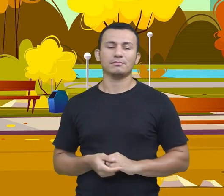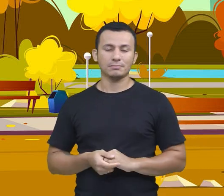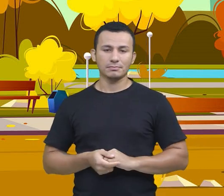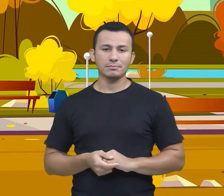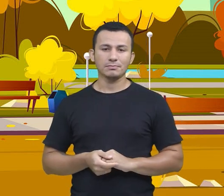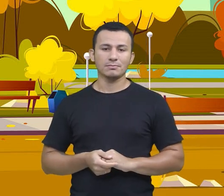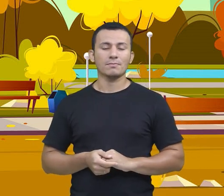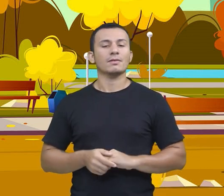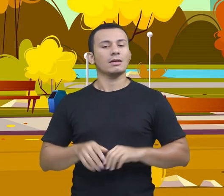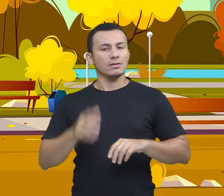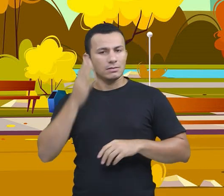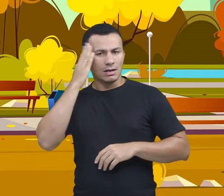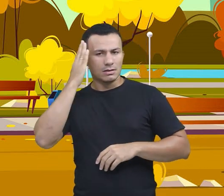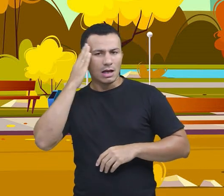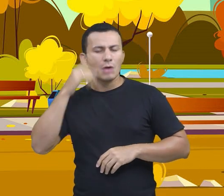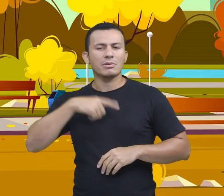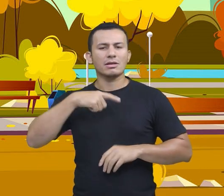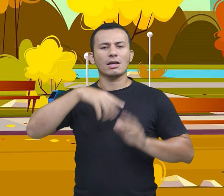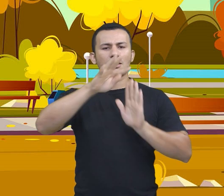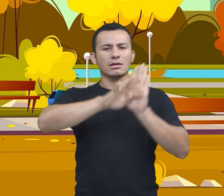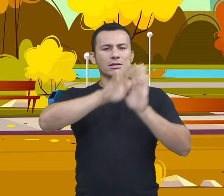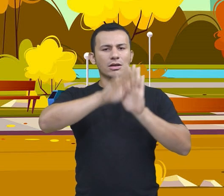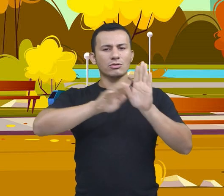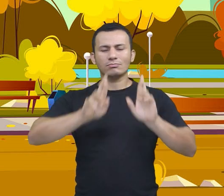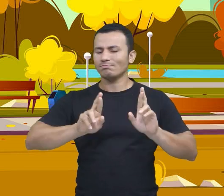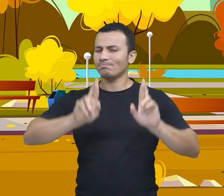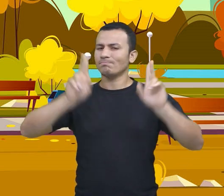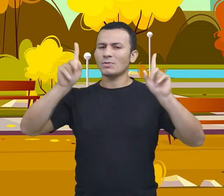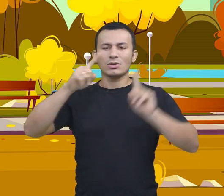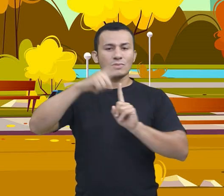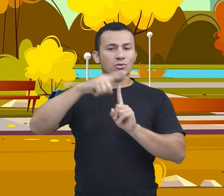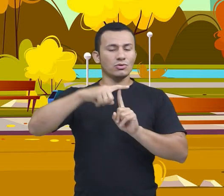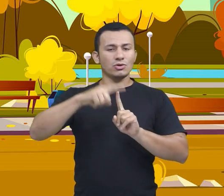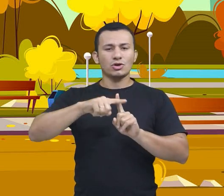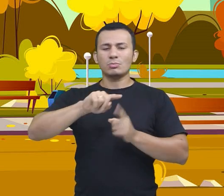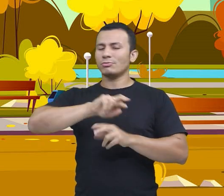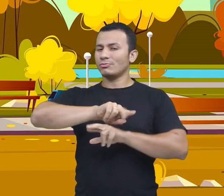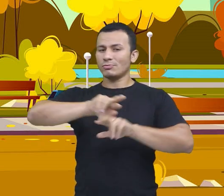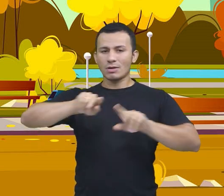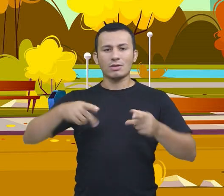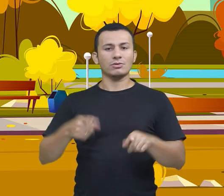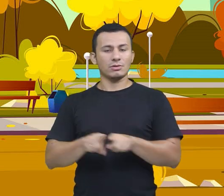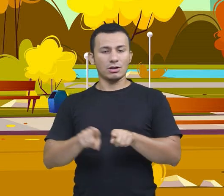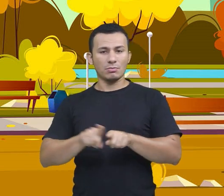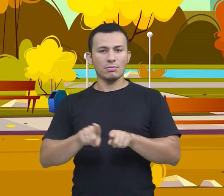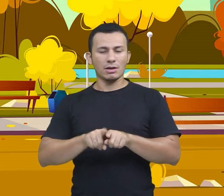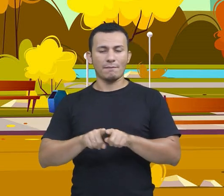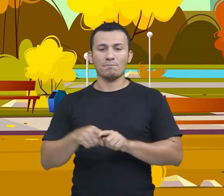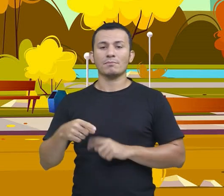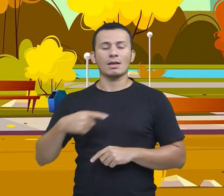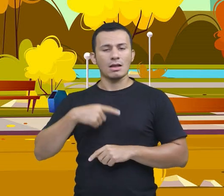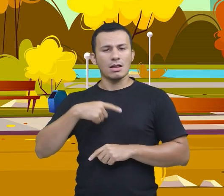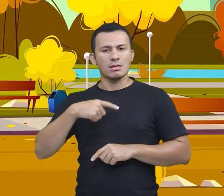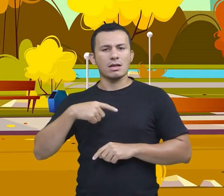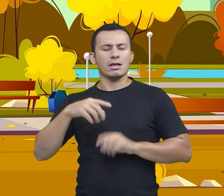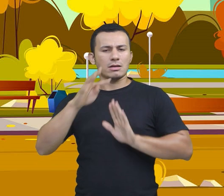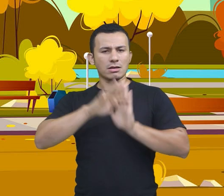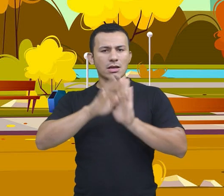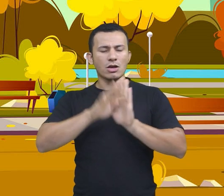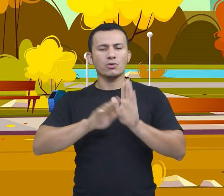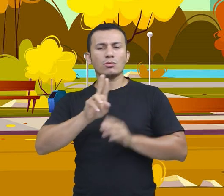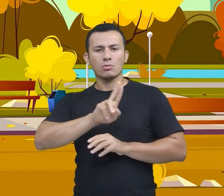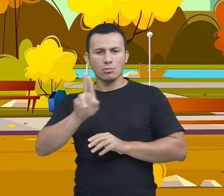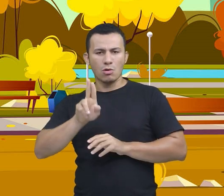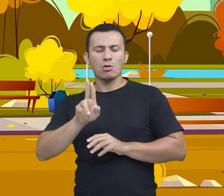de textos. E esses tipos de textos, nós damos um nome para ele. Prestem bem atenção, crianças.